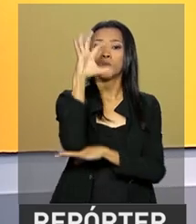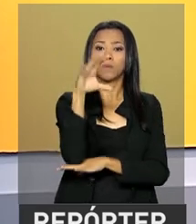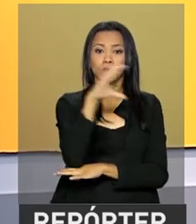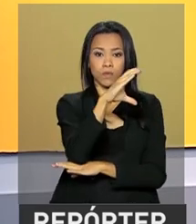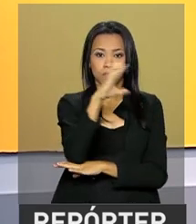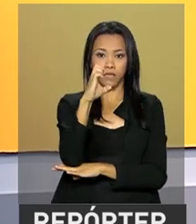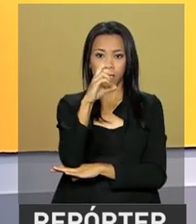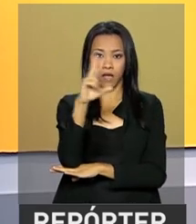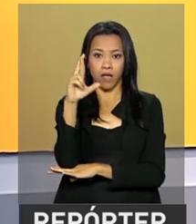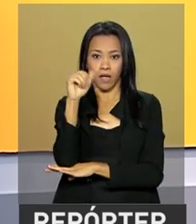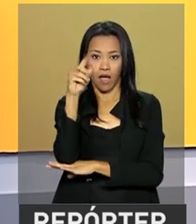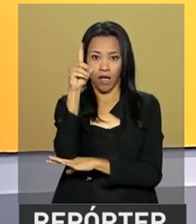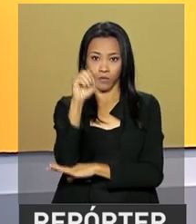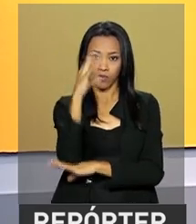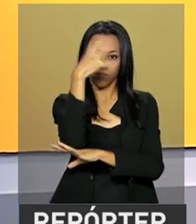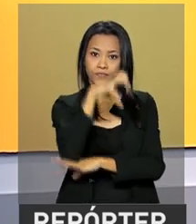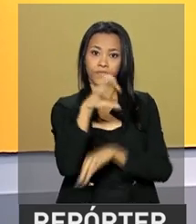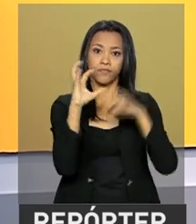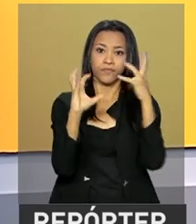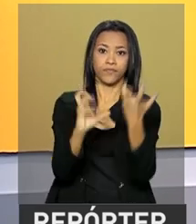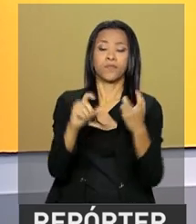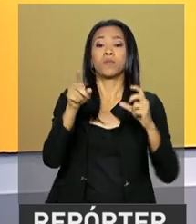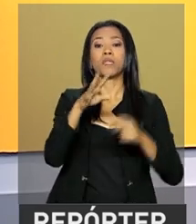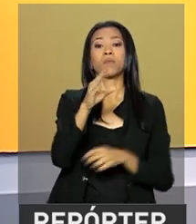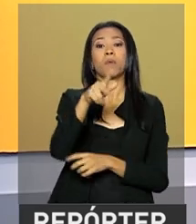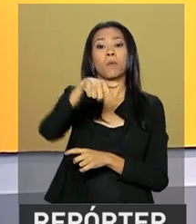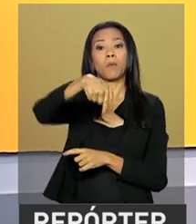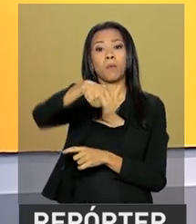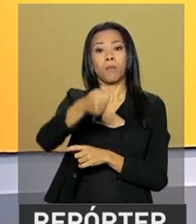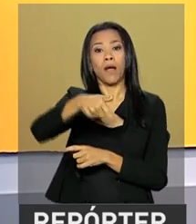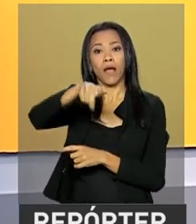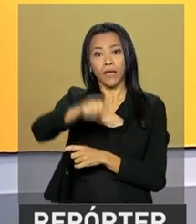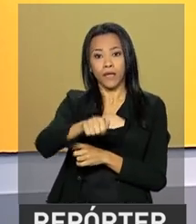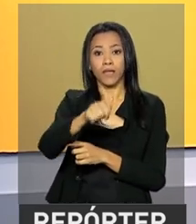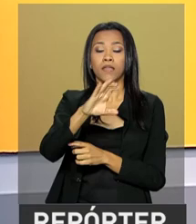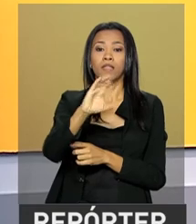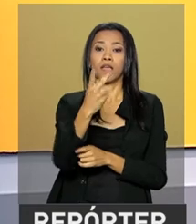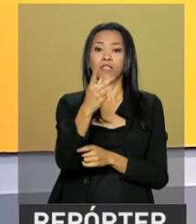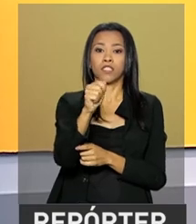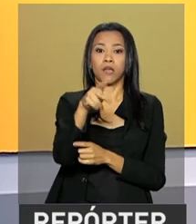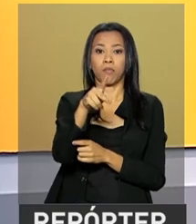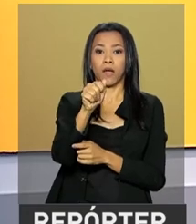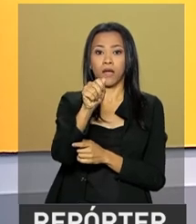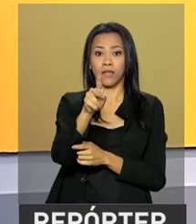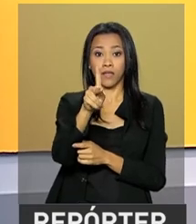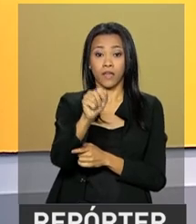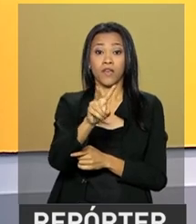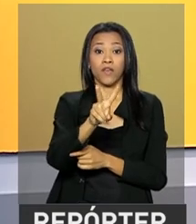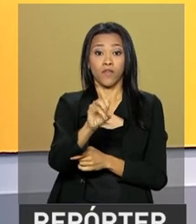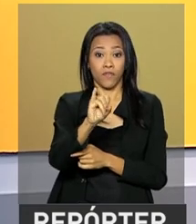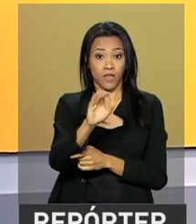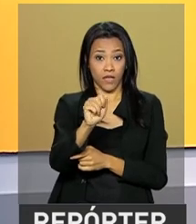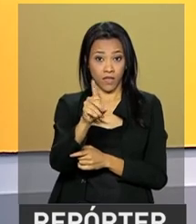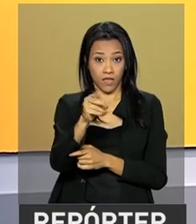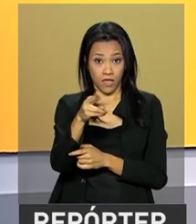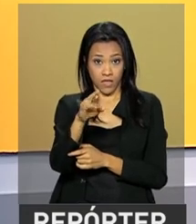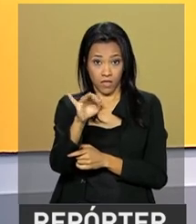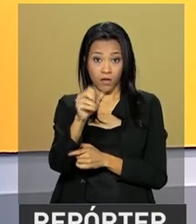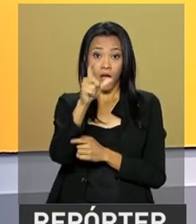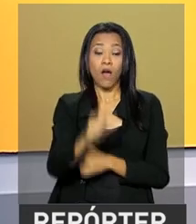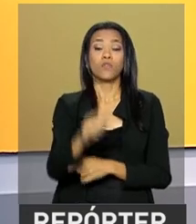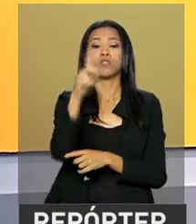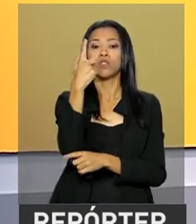serrado, o Parque Nacional da Chapada dos Viadeiros em Goiás movimenta a economia da região e a